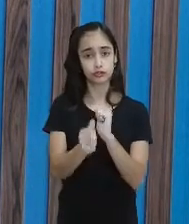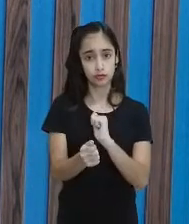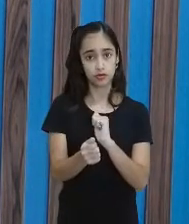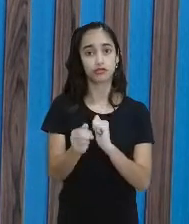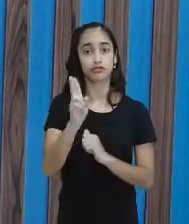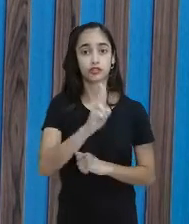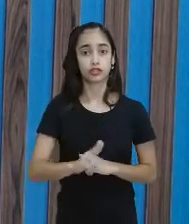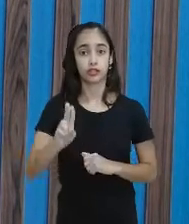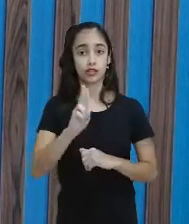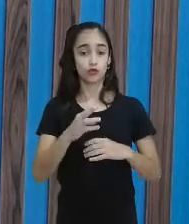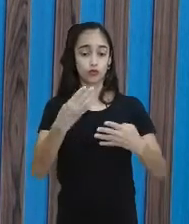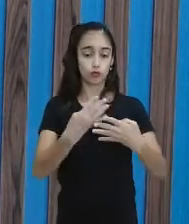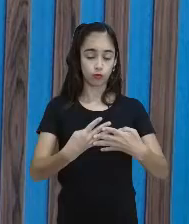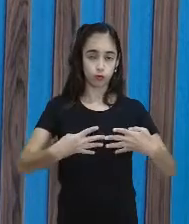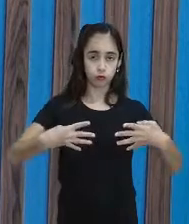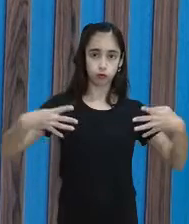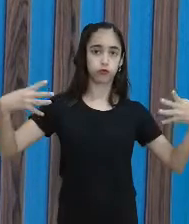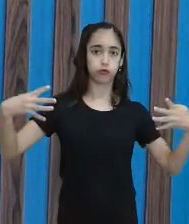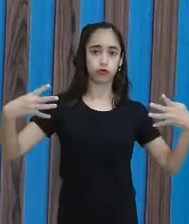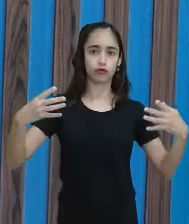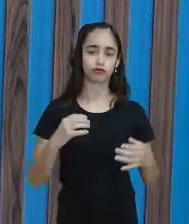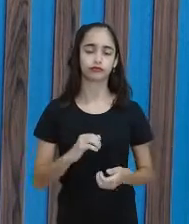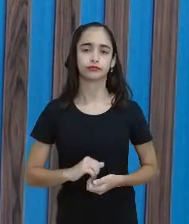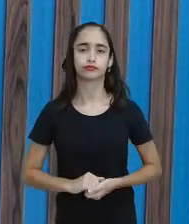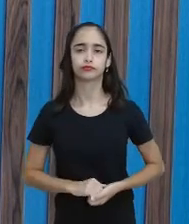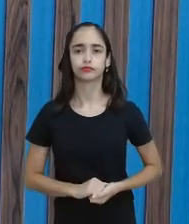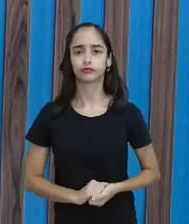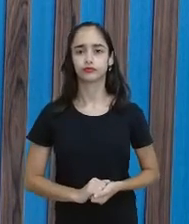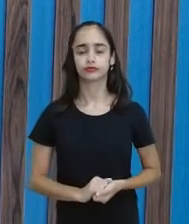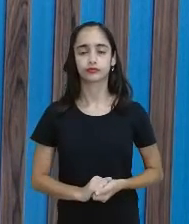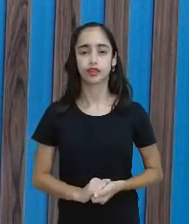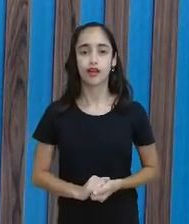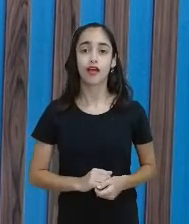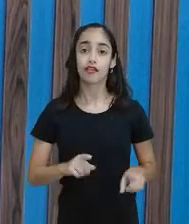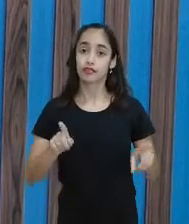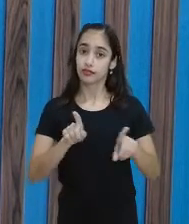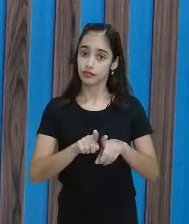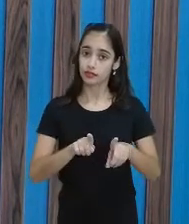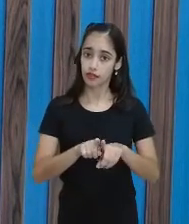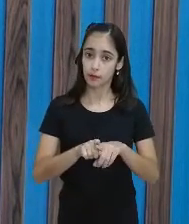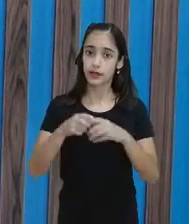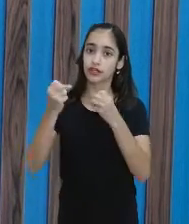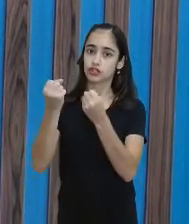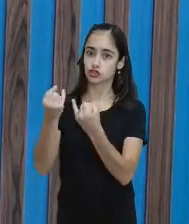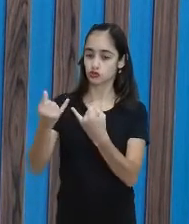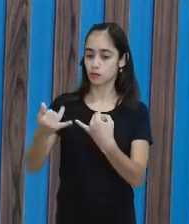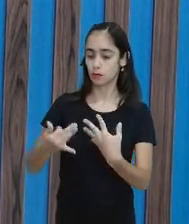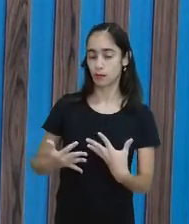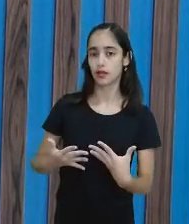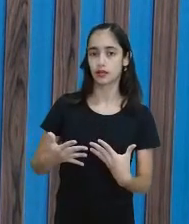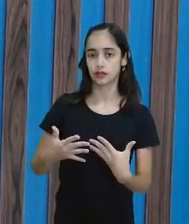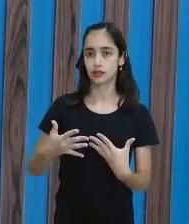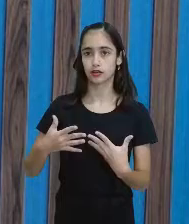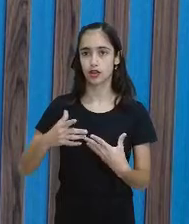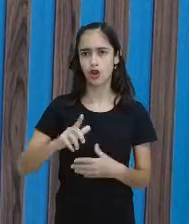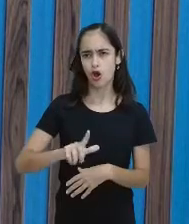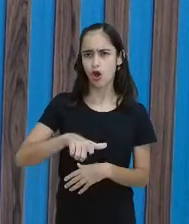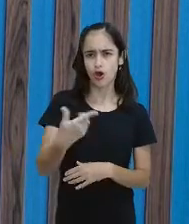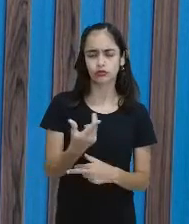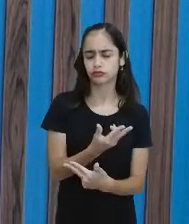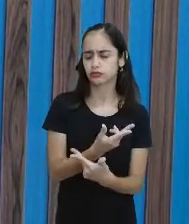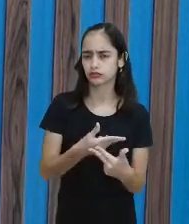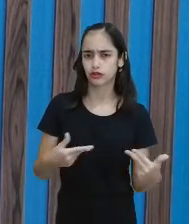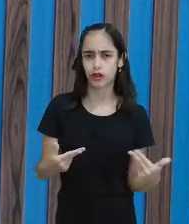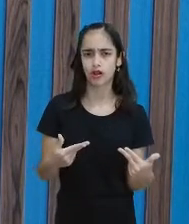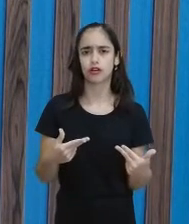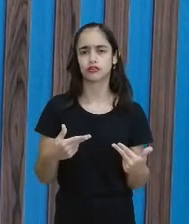de rede divisória, parede de rebote. Lá também nós falamos sobre campo e taco, né? Então, eu sempre trago